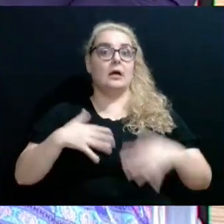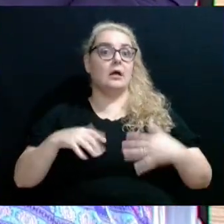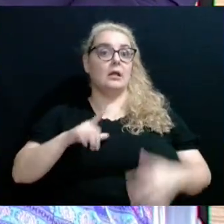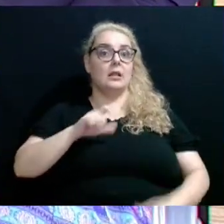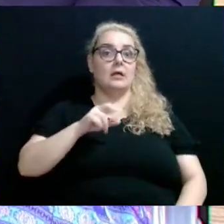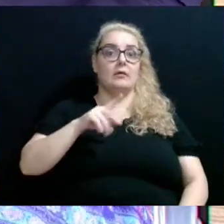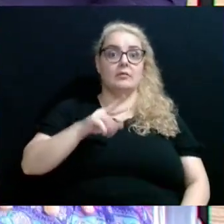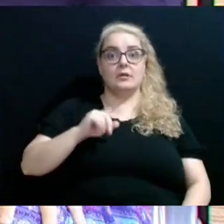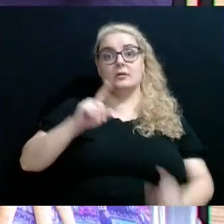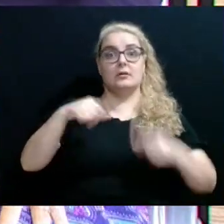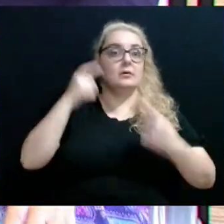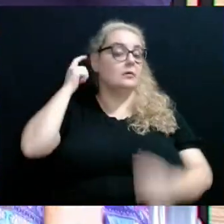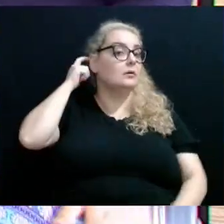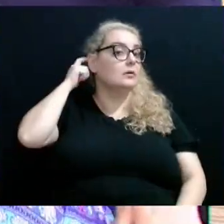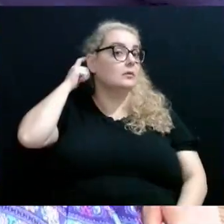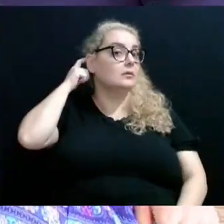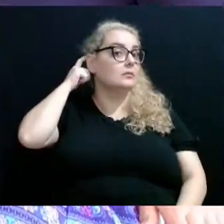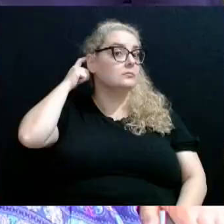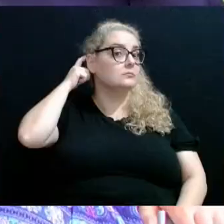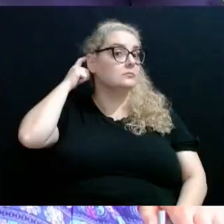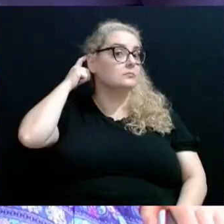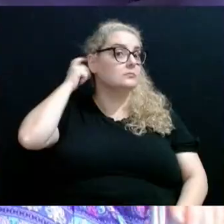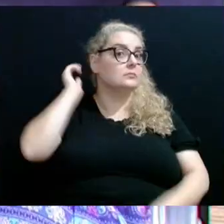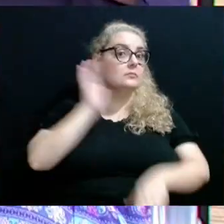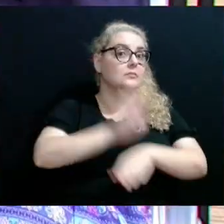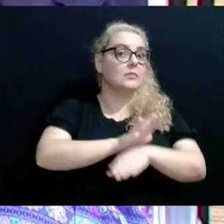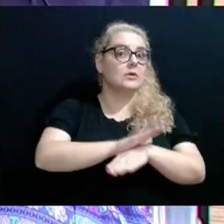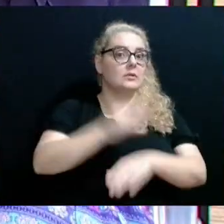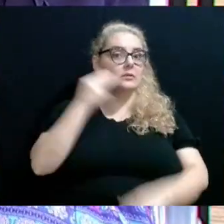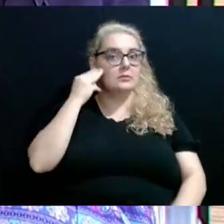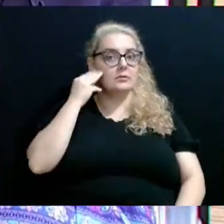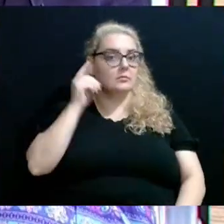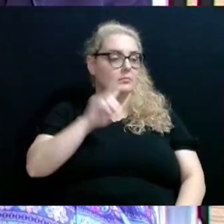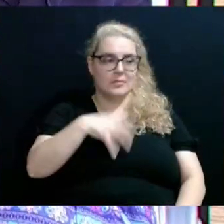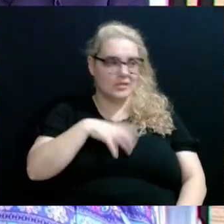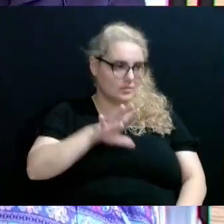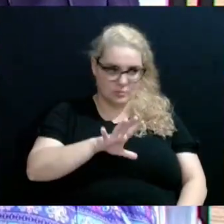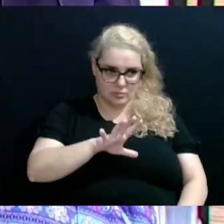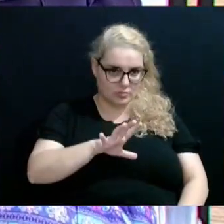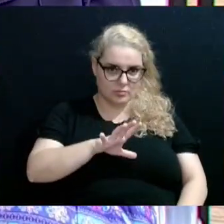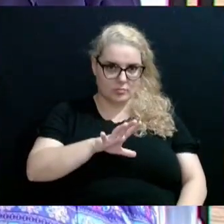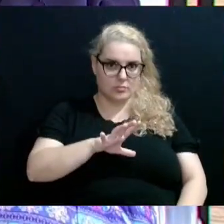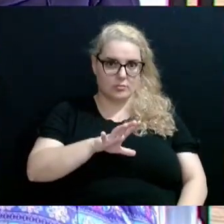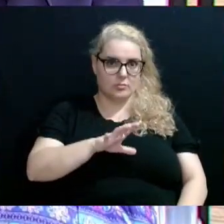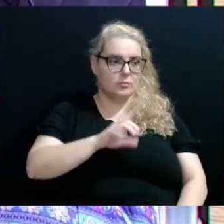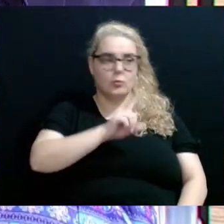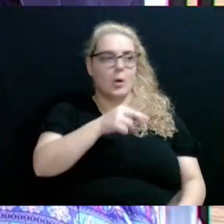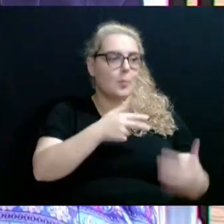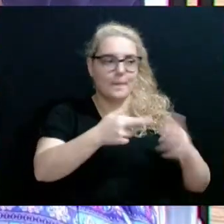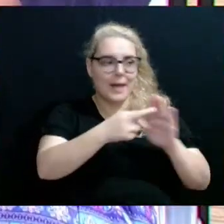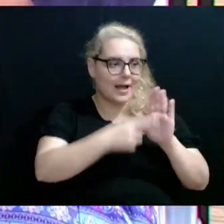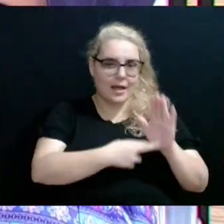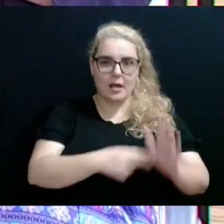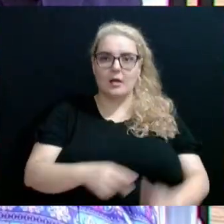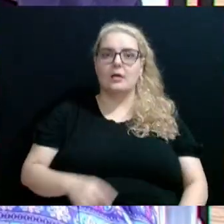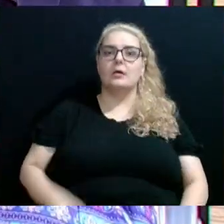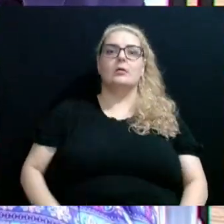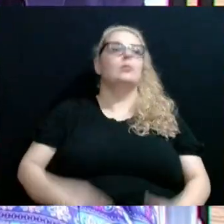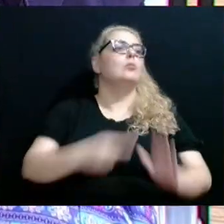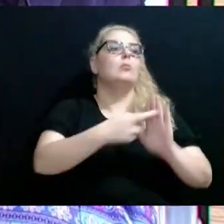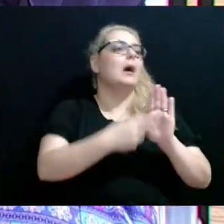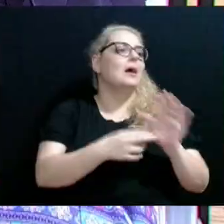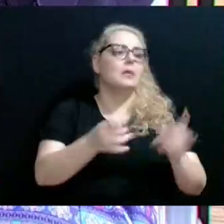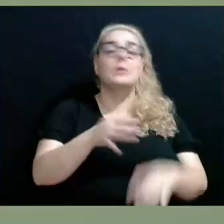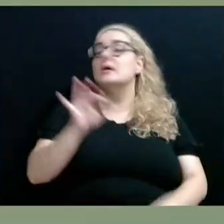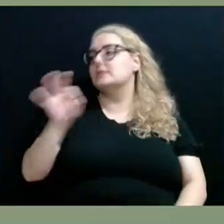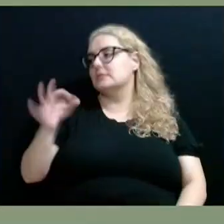para ajudar a memória. Mas não é isso. Não existe não é um protocolo. Não é receita pronta. Exatamente,